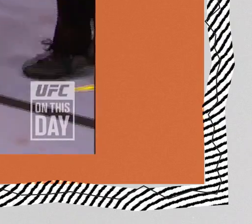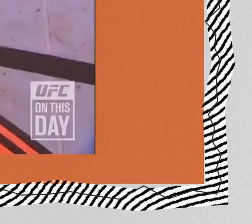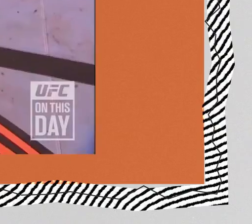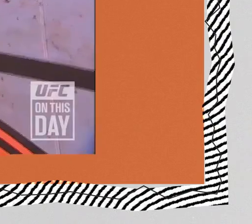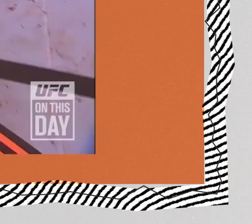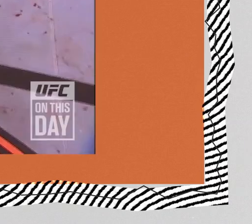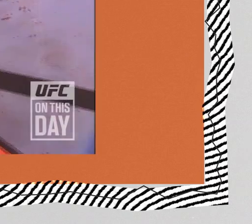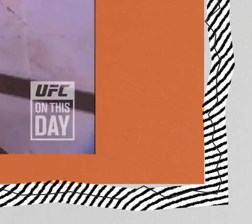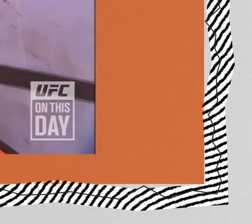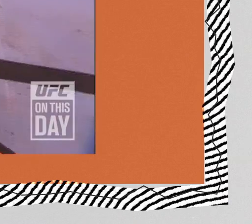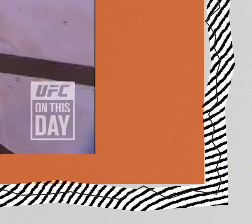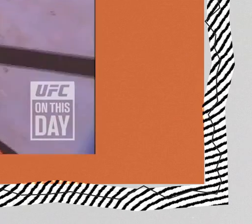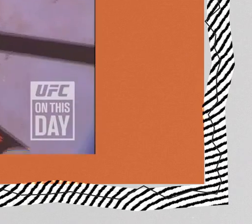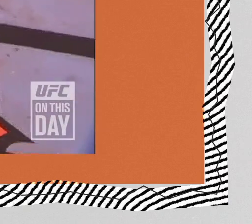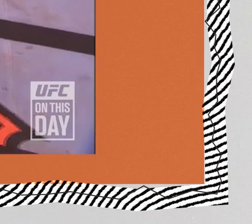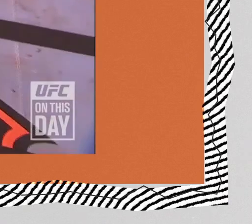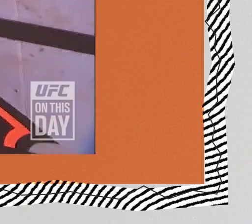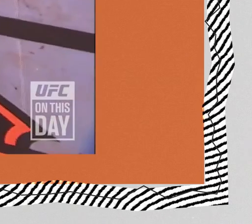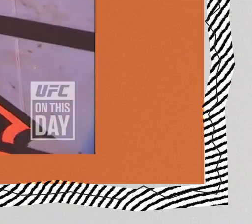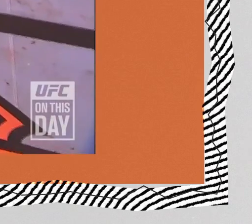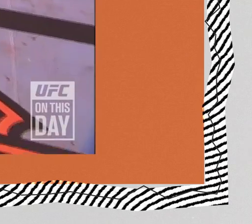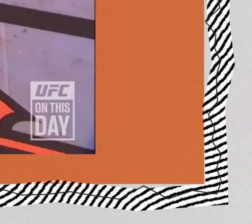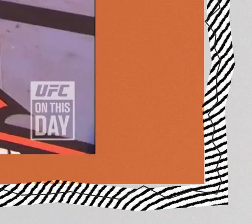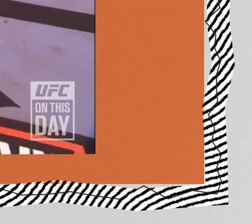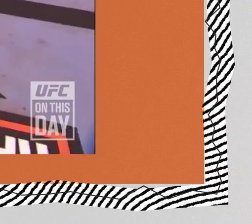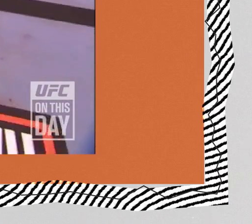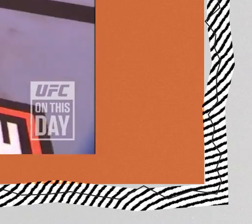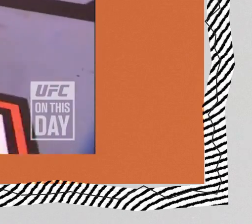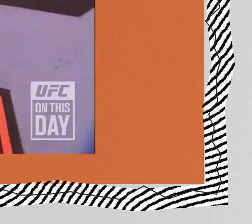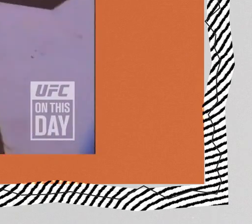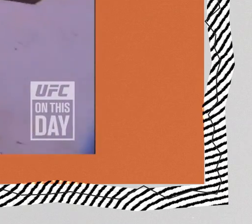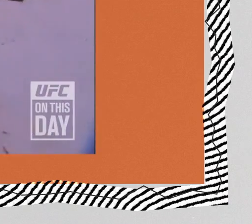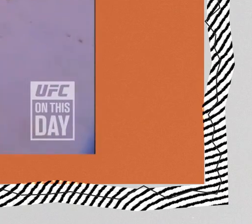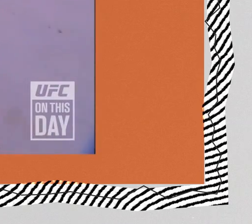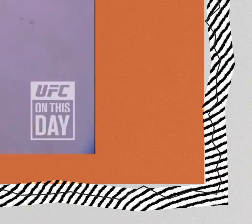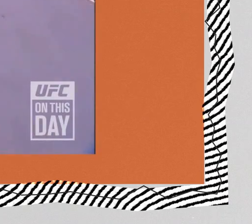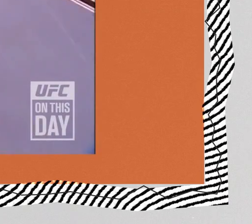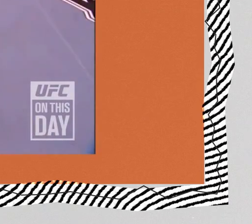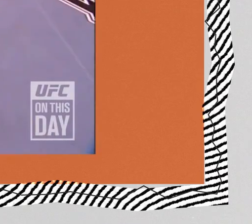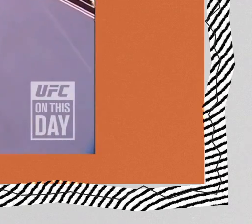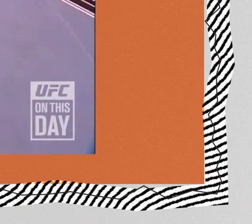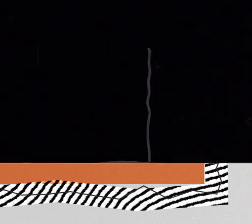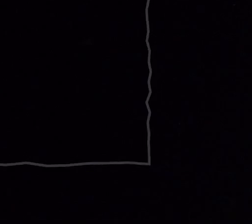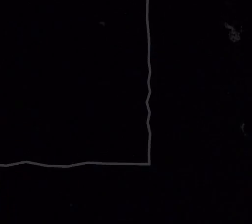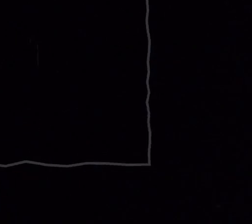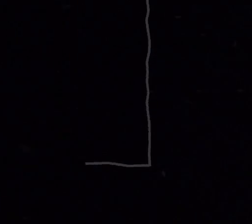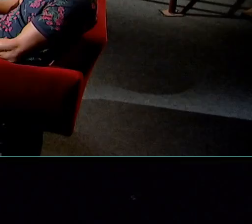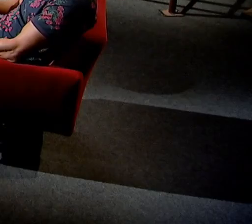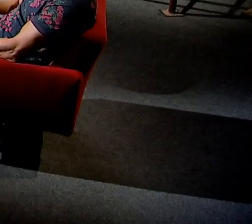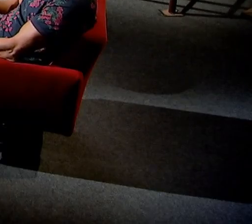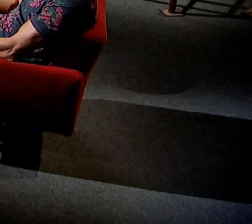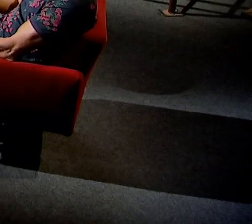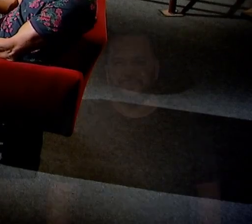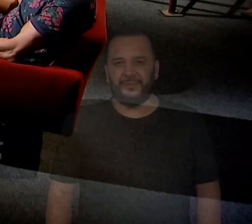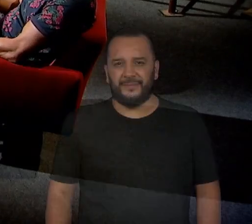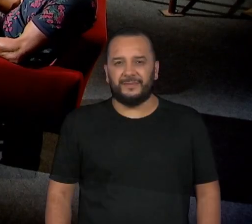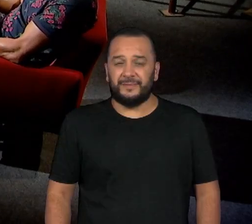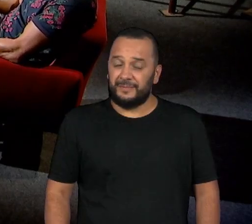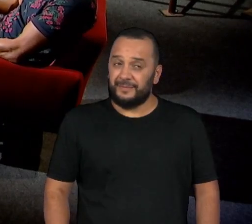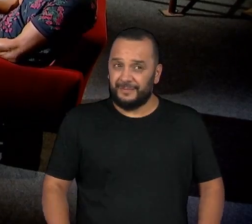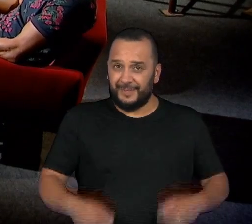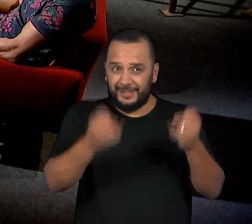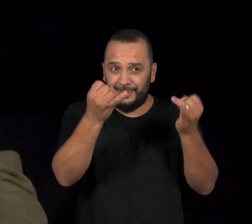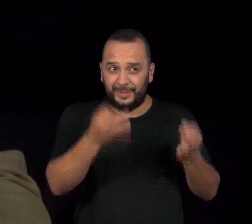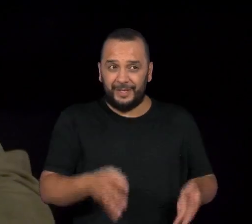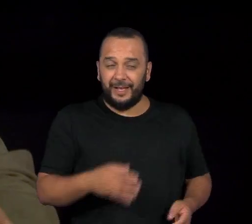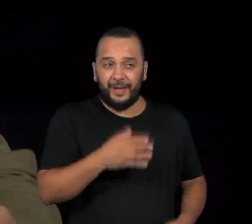Finishes fight! He's got his legs across. That's what's... He's done it! Unbelievable! Vamos falar daquele cara que você